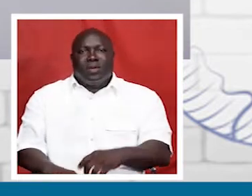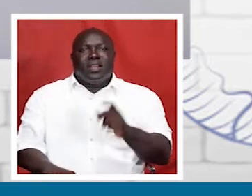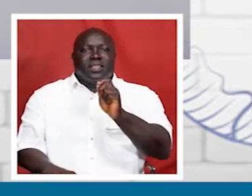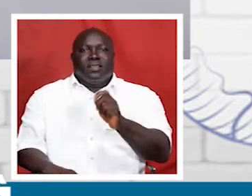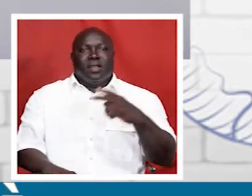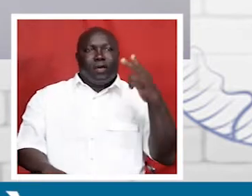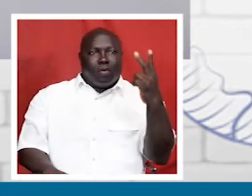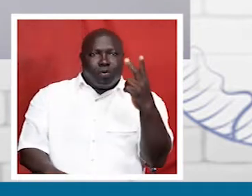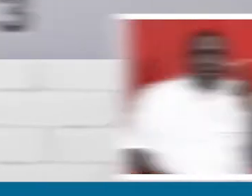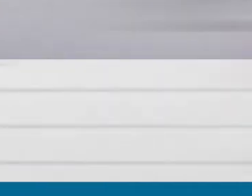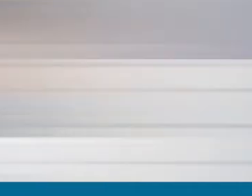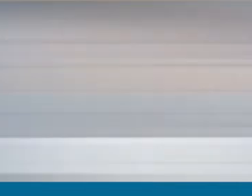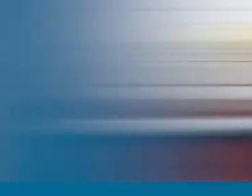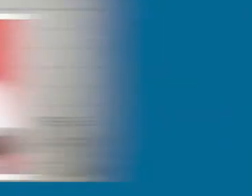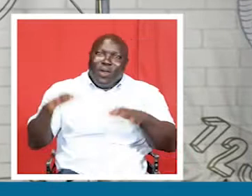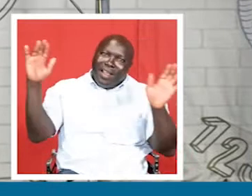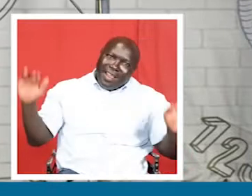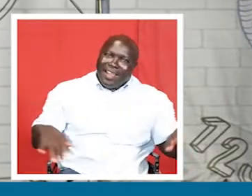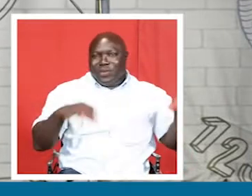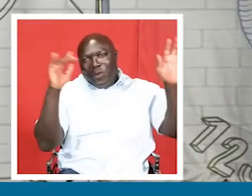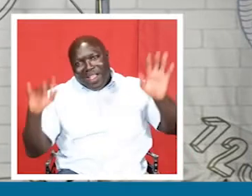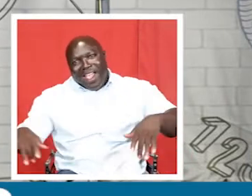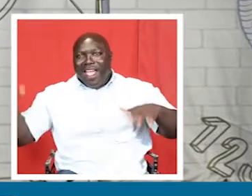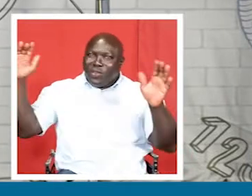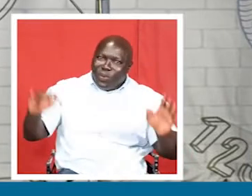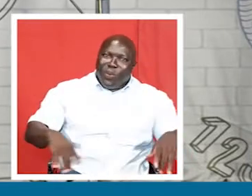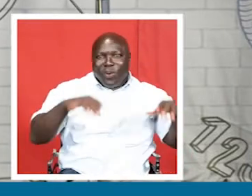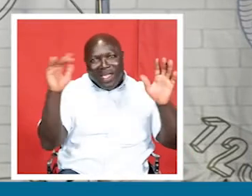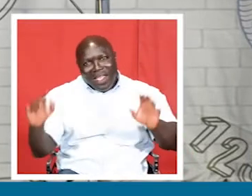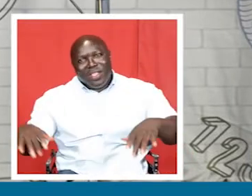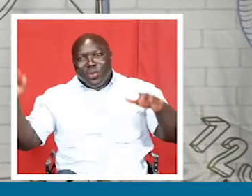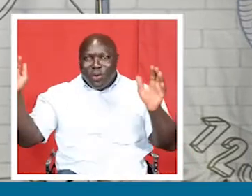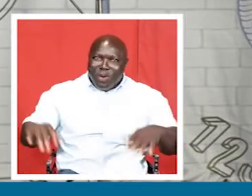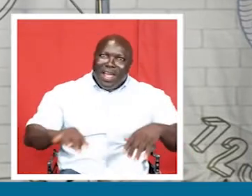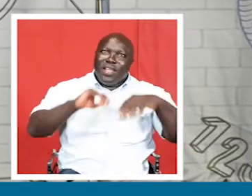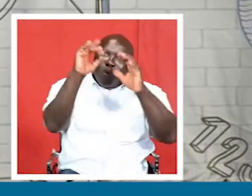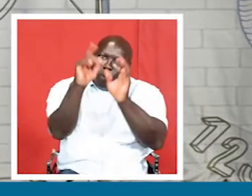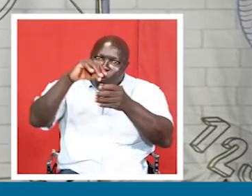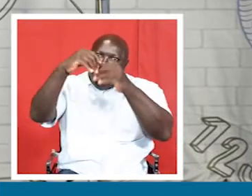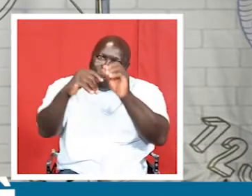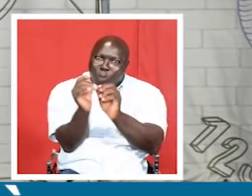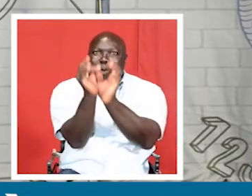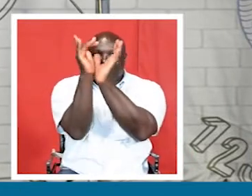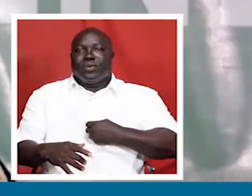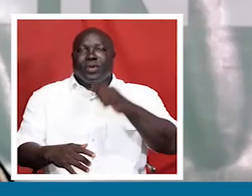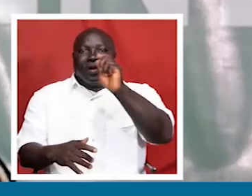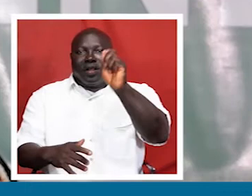o número 13. Cacho Calerão fez o seu ninho, Cacho Calerão.